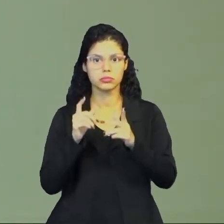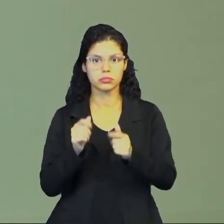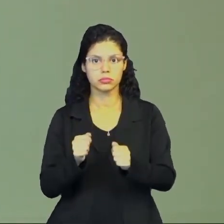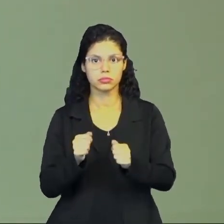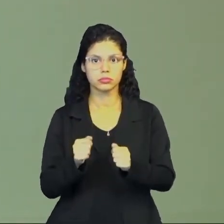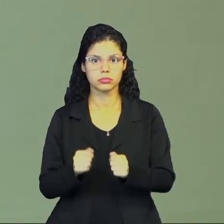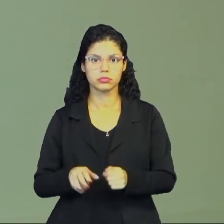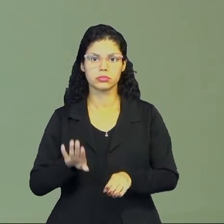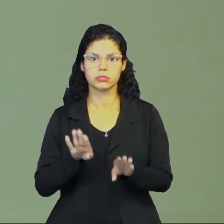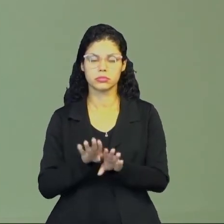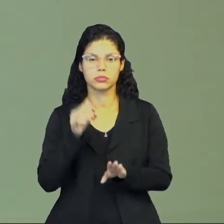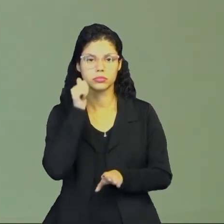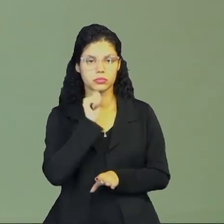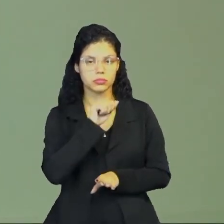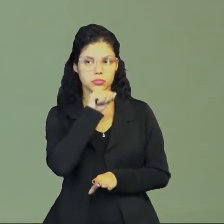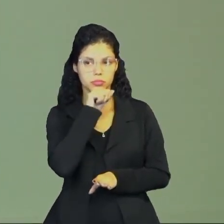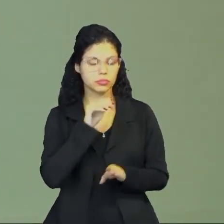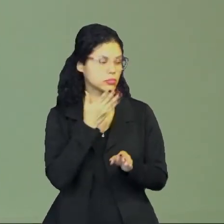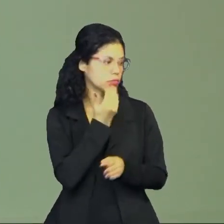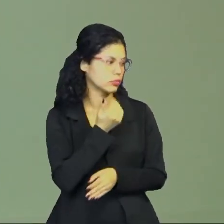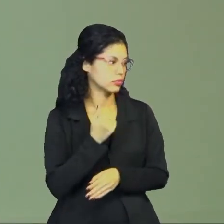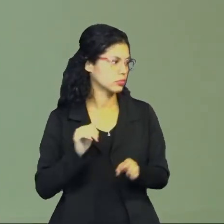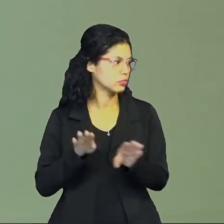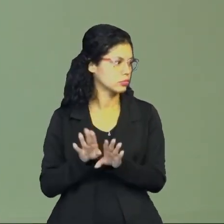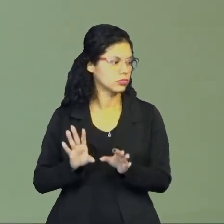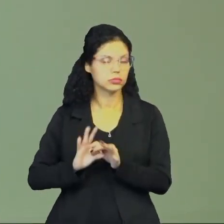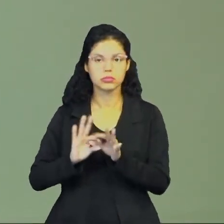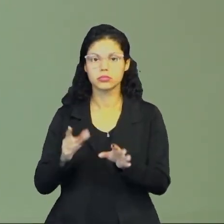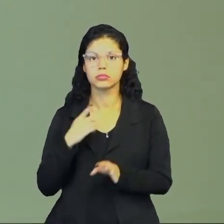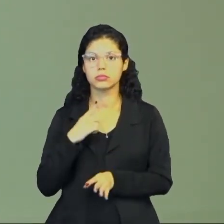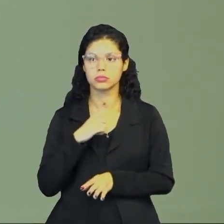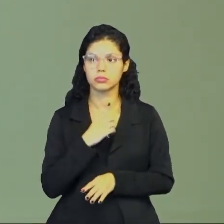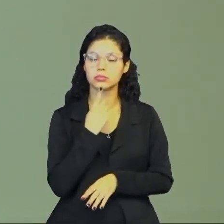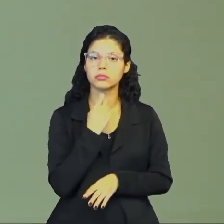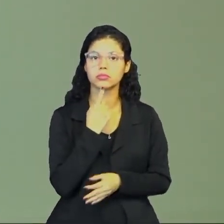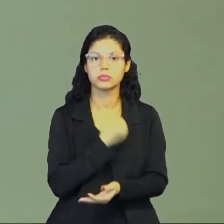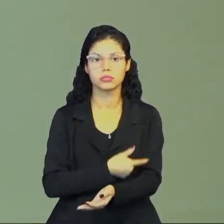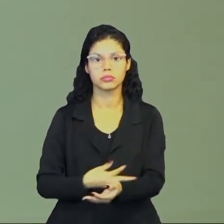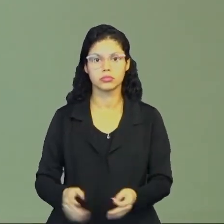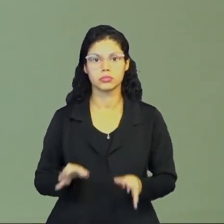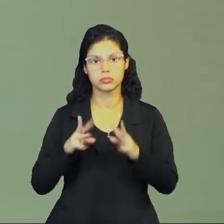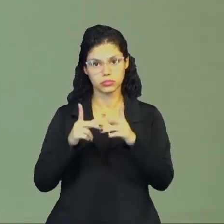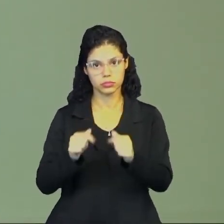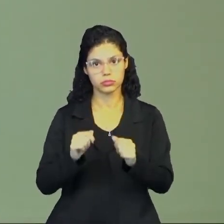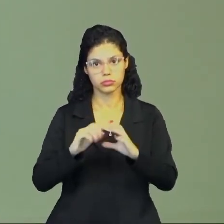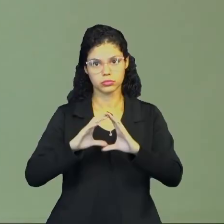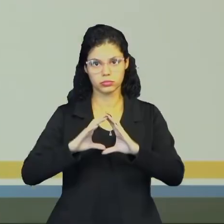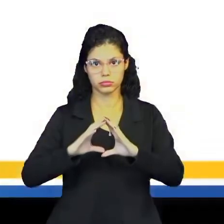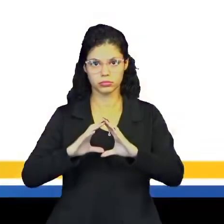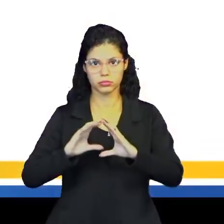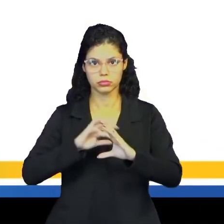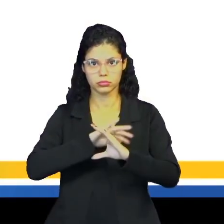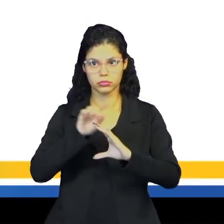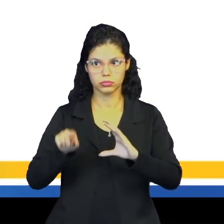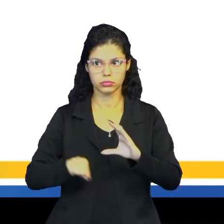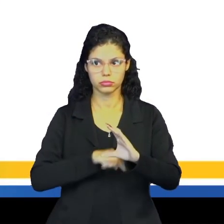que a mãe come em relação à alimentação, sangue, vai ser sustentado tudo pela placenta.